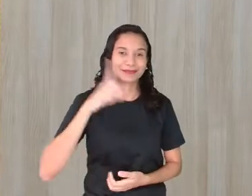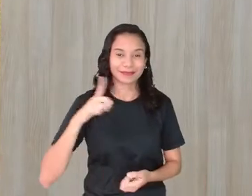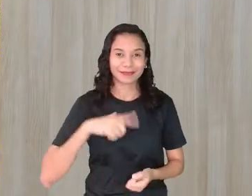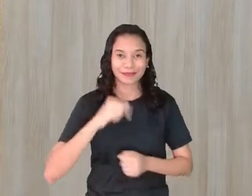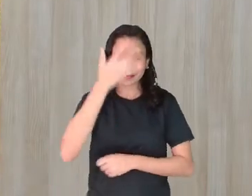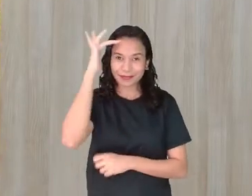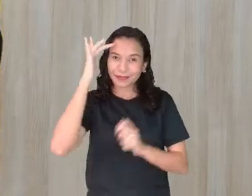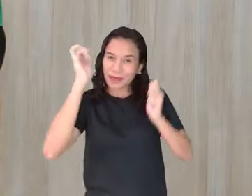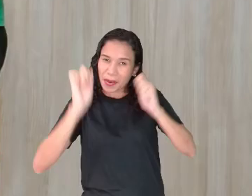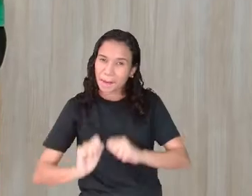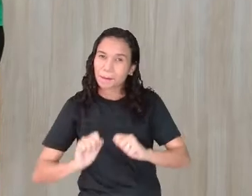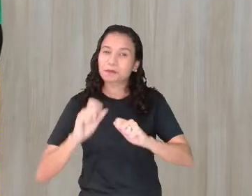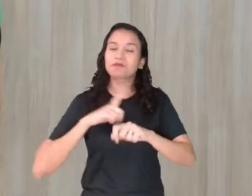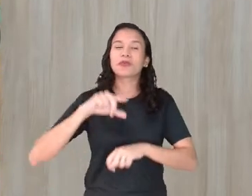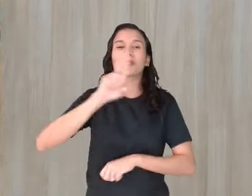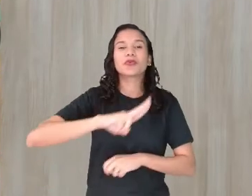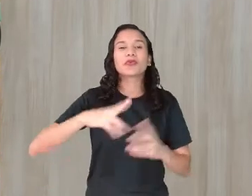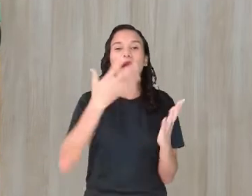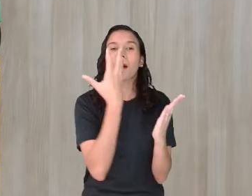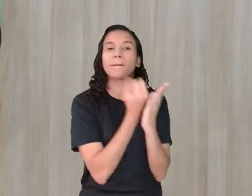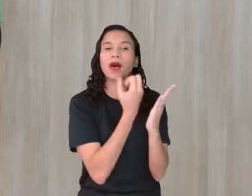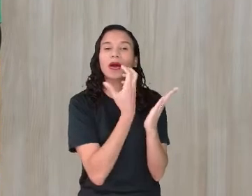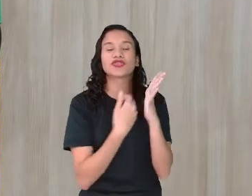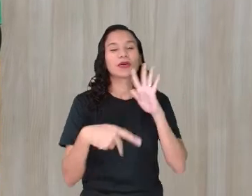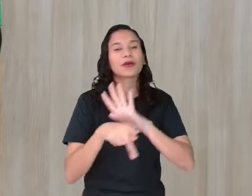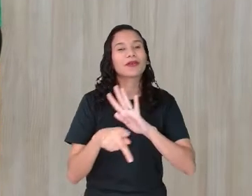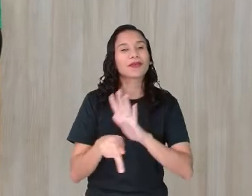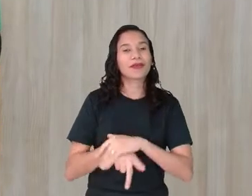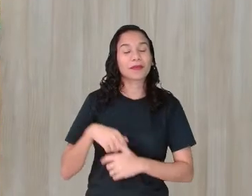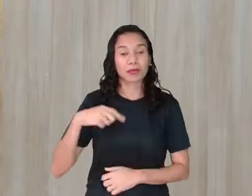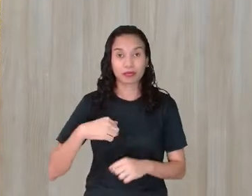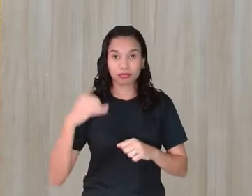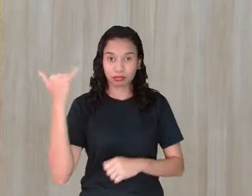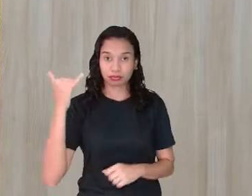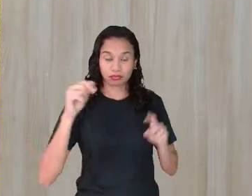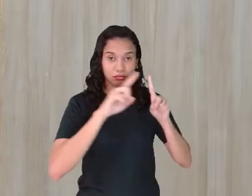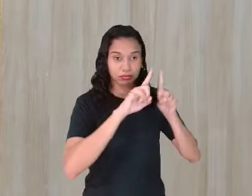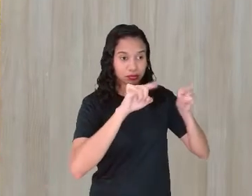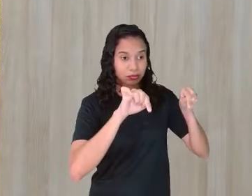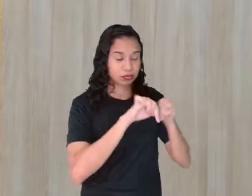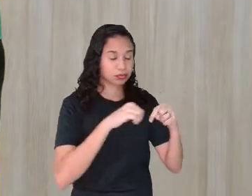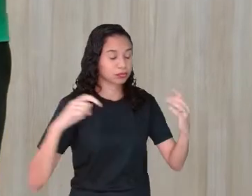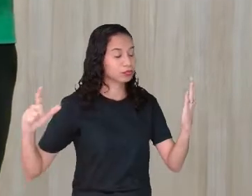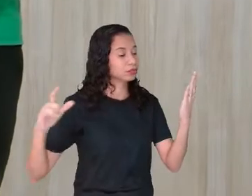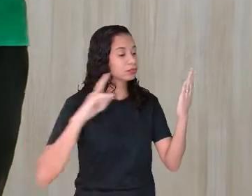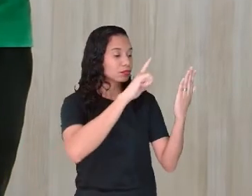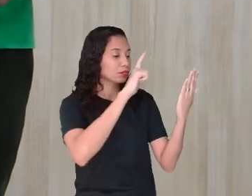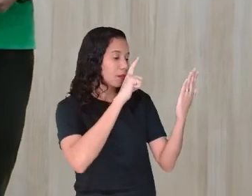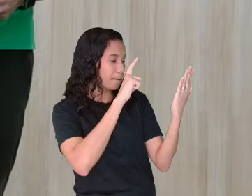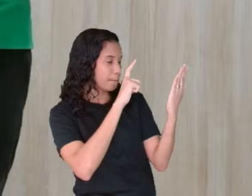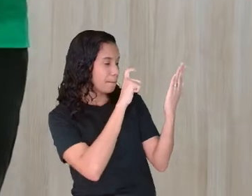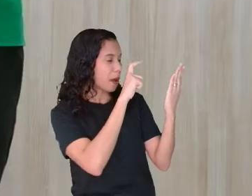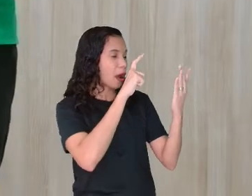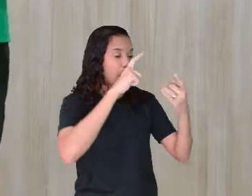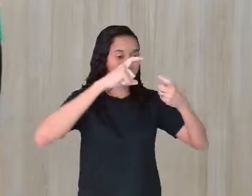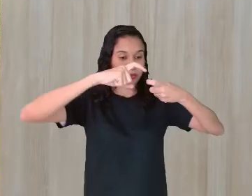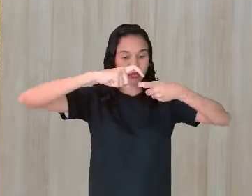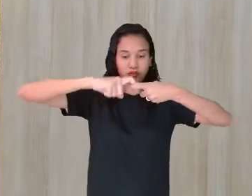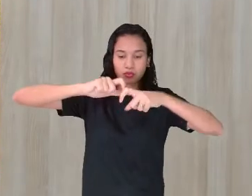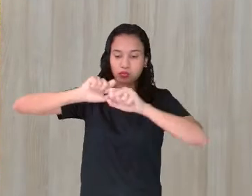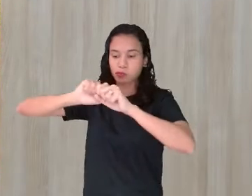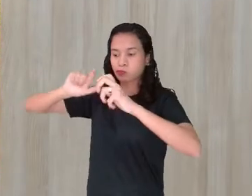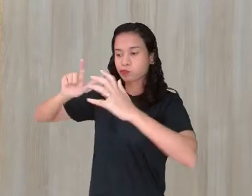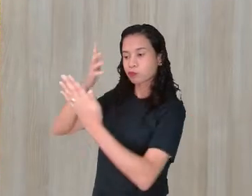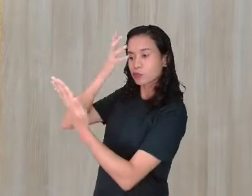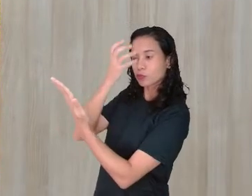sua telinha, e você vai fazer o download do aplicativo, pegando aí o seu celular e colocando na câmera, tá bom? Apontando aí